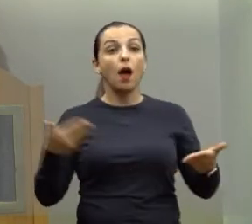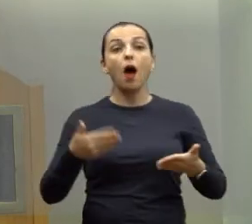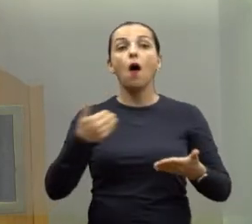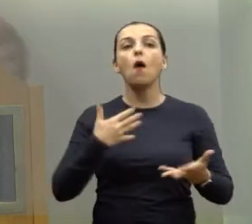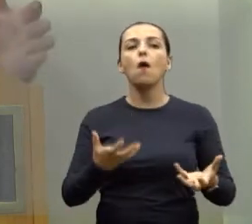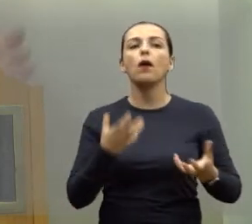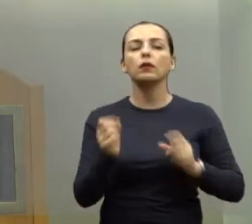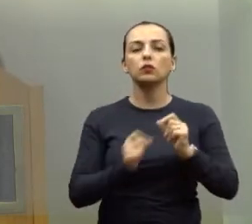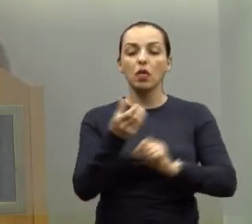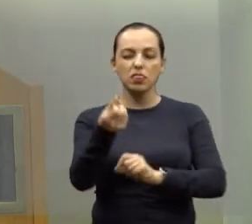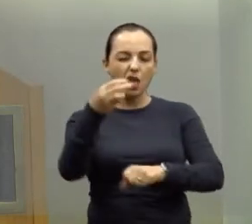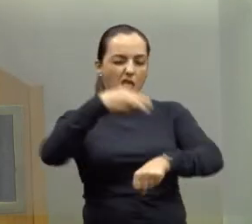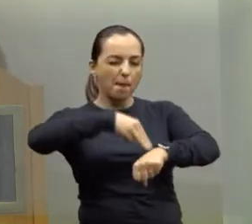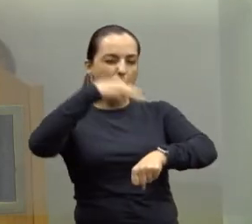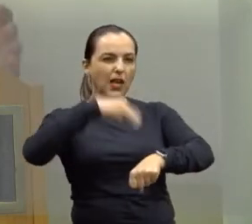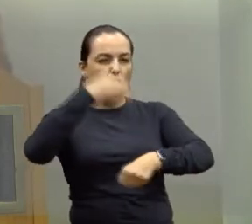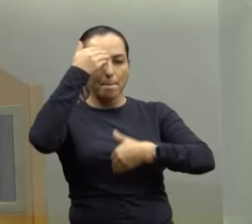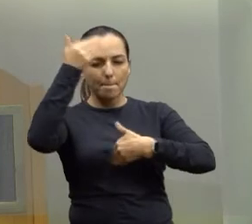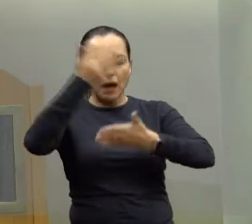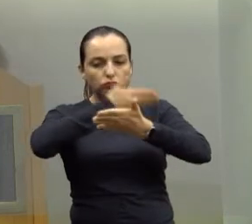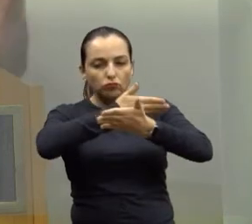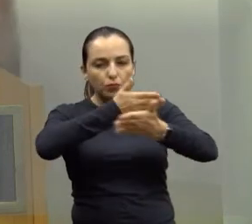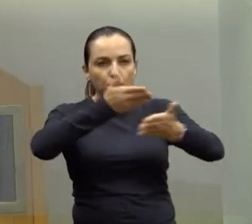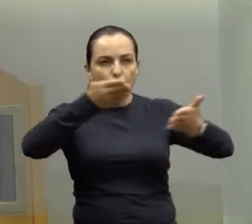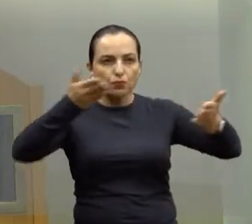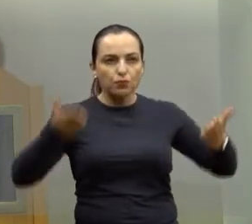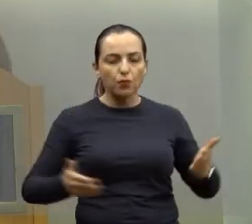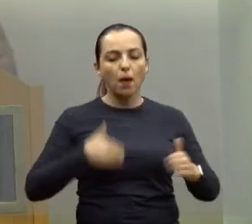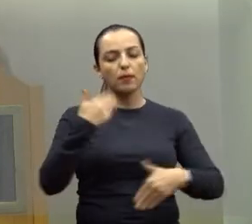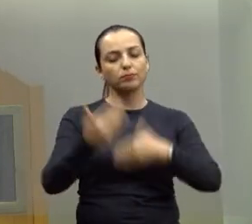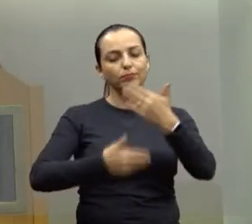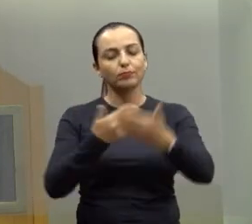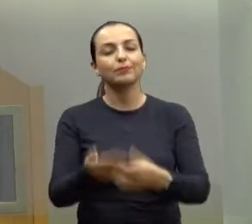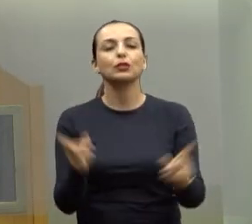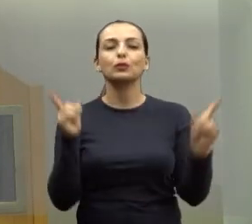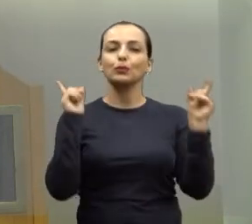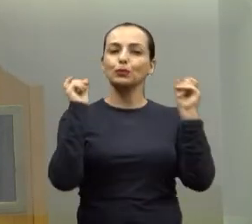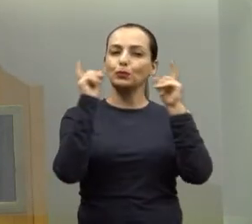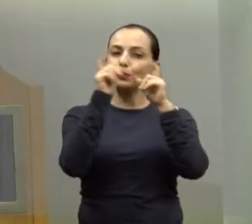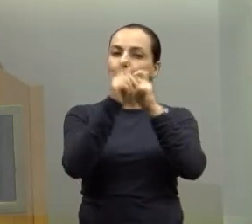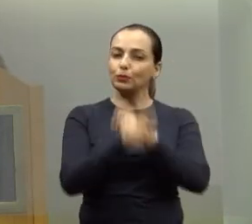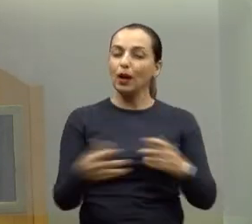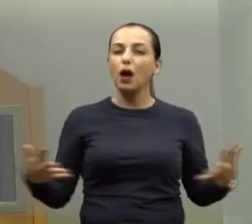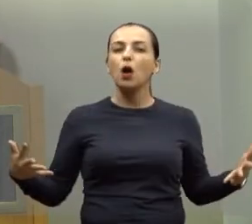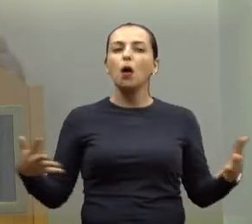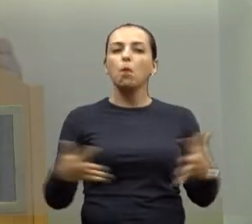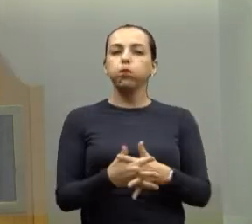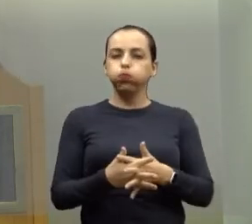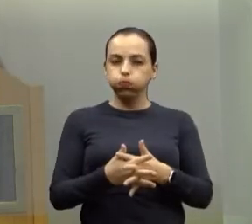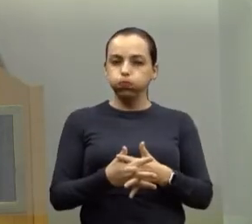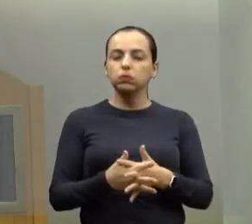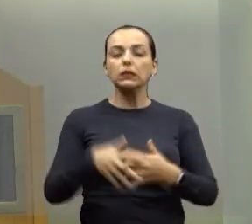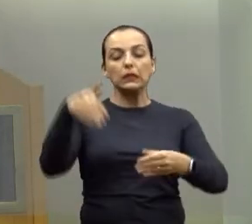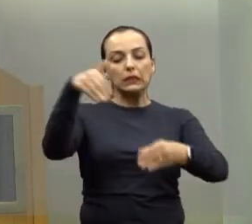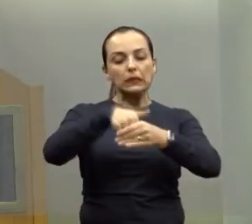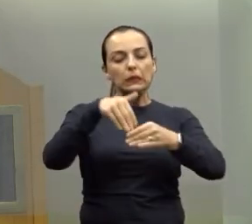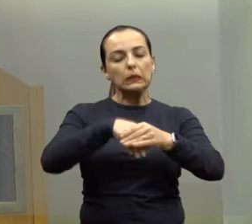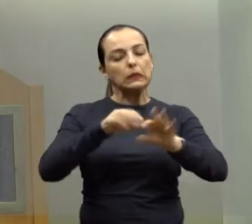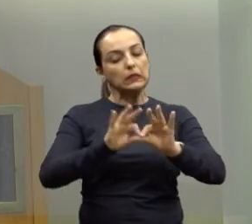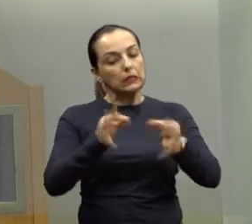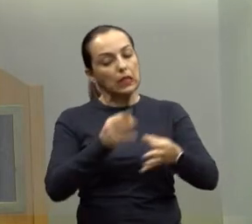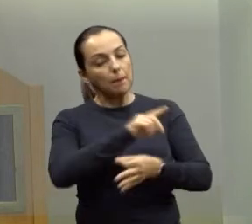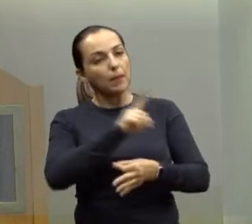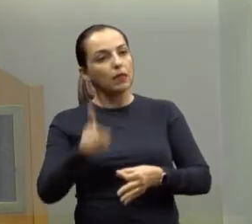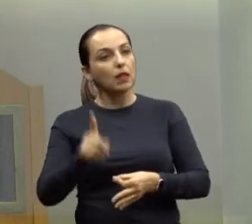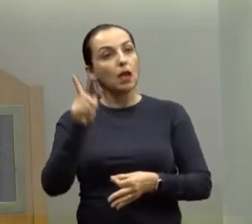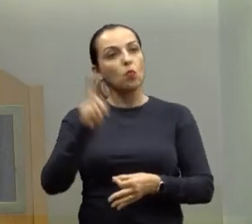nesses seis minutos que a gente tem a agradecer todo mundo mesmo foi um processo difícil foi um processo complicado eleição não é simples mesmo não sendo